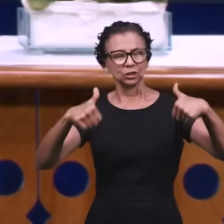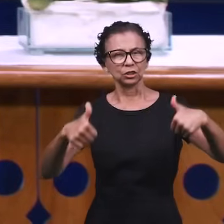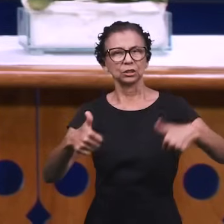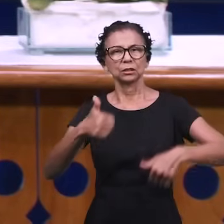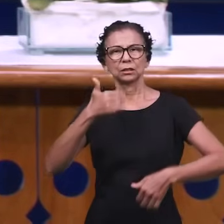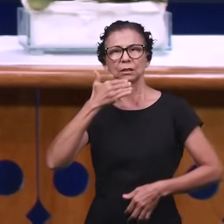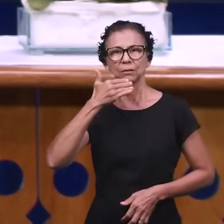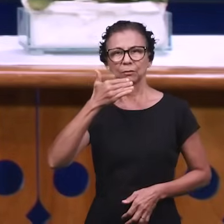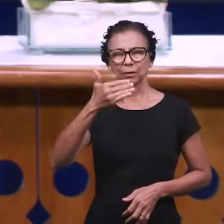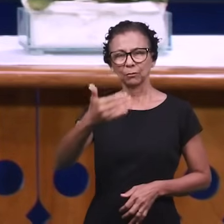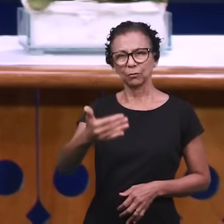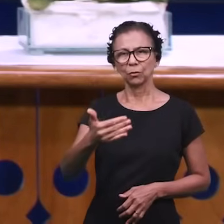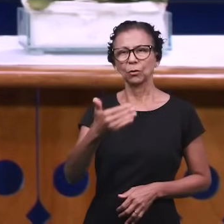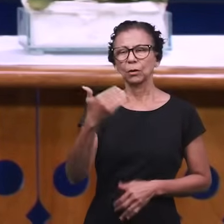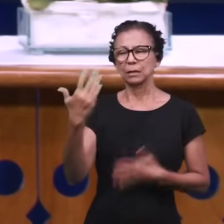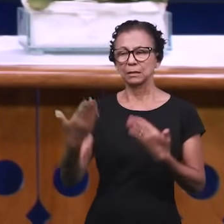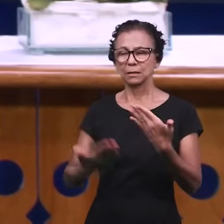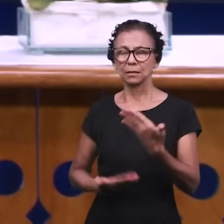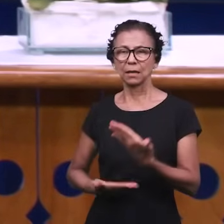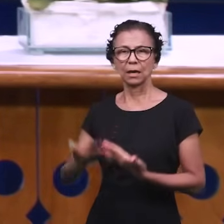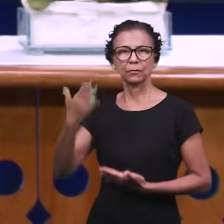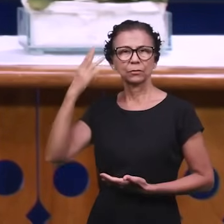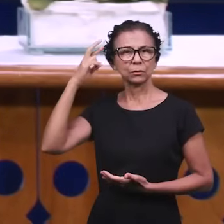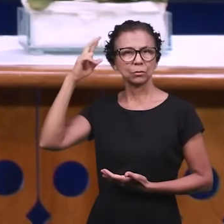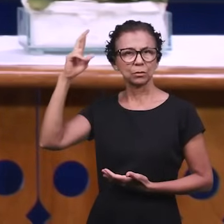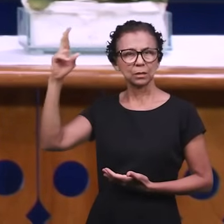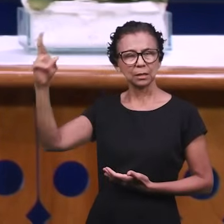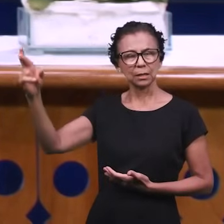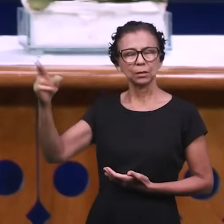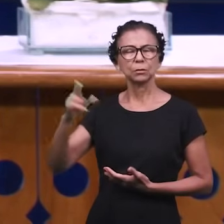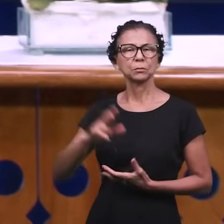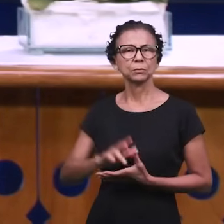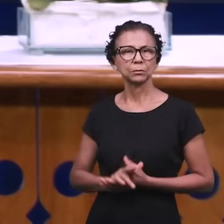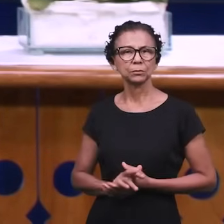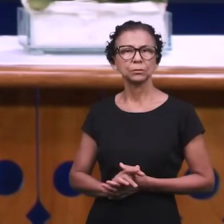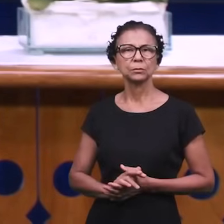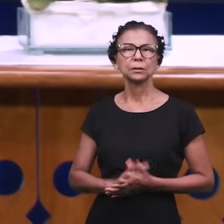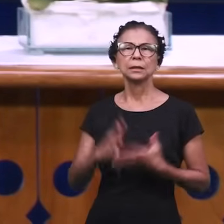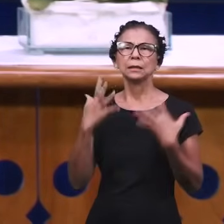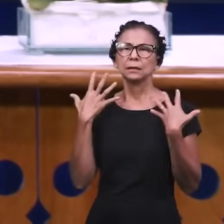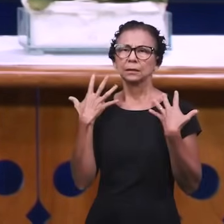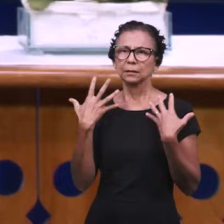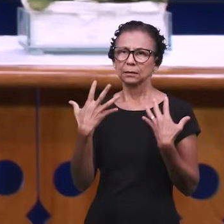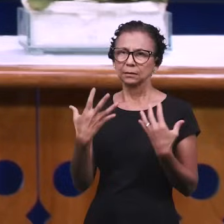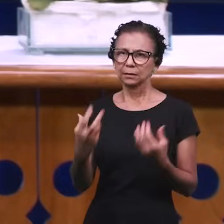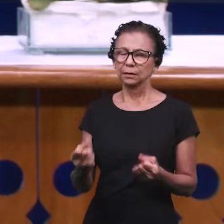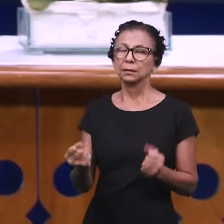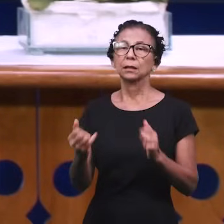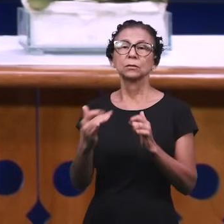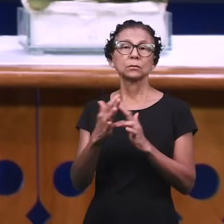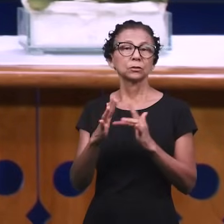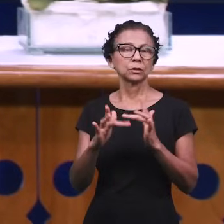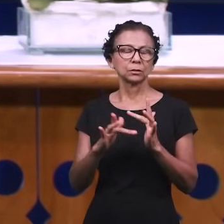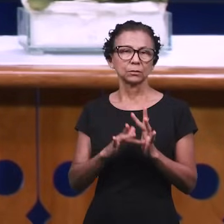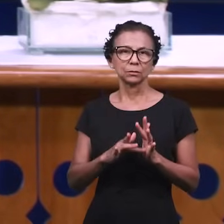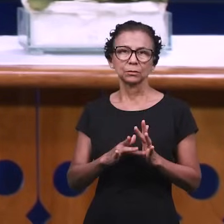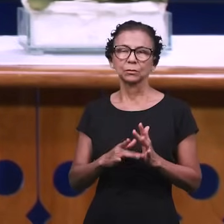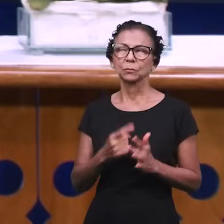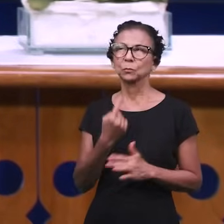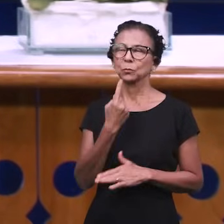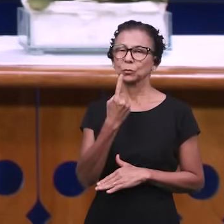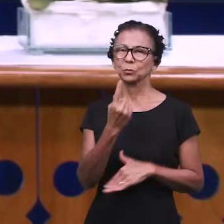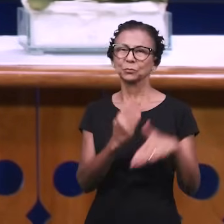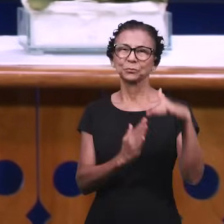favor daqueles que são teus servos, daqueles que aceitaram o Senhor Jesus como o